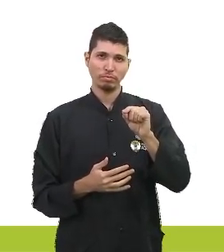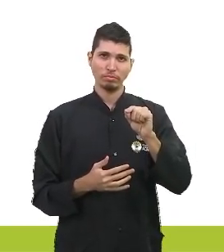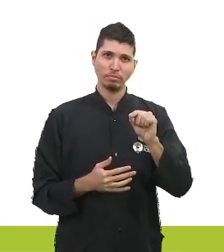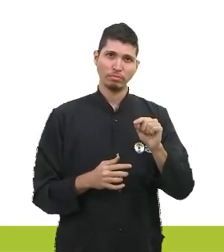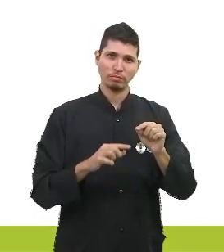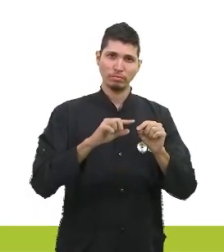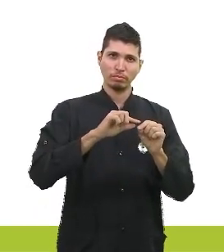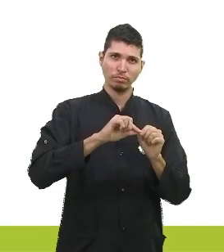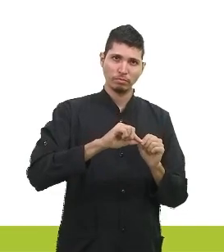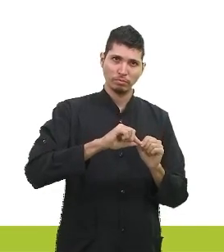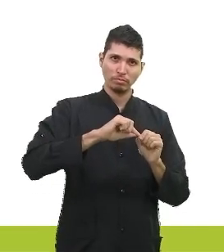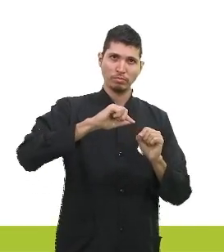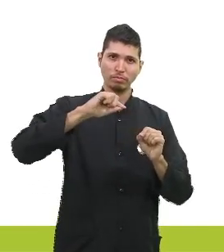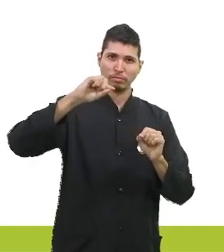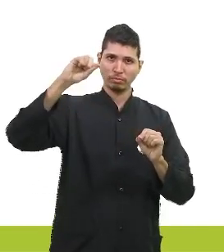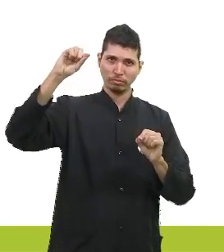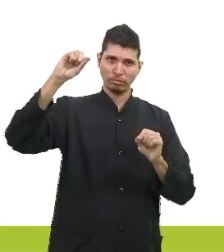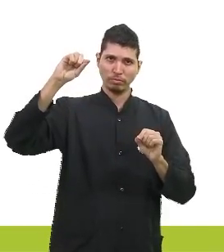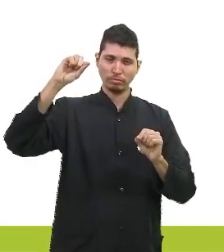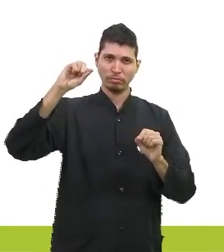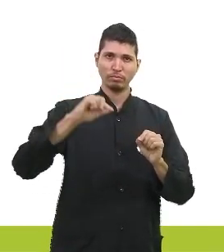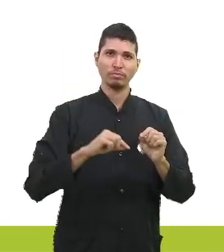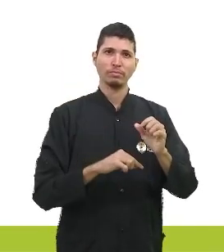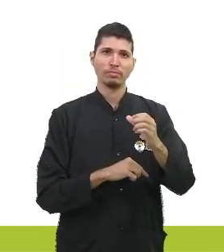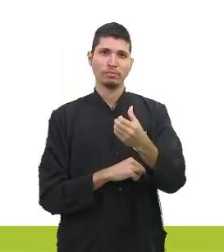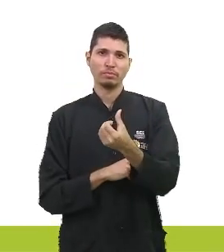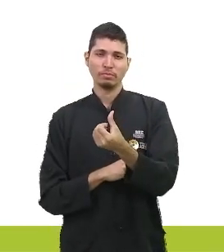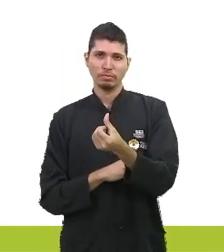preciso desse ângulo aqui, que é 63 graus.